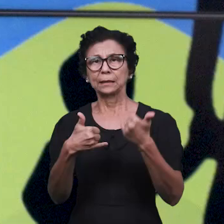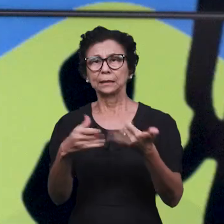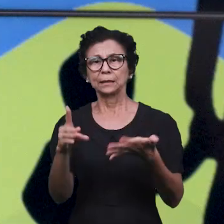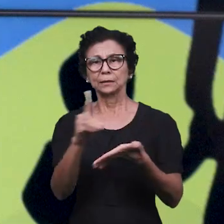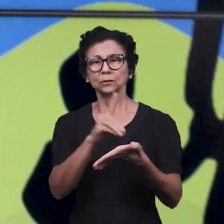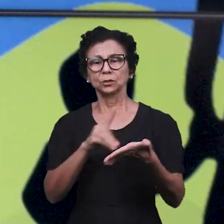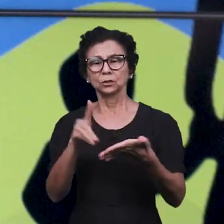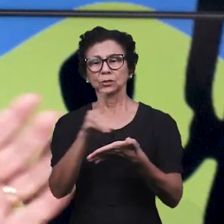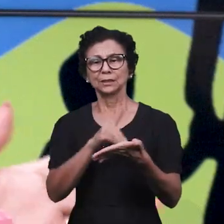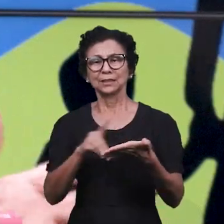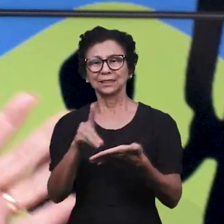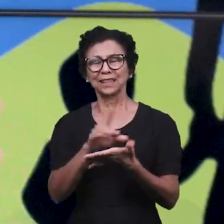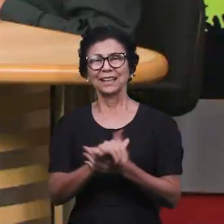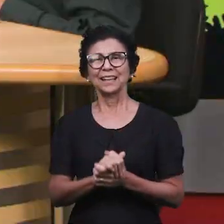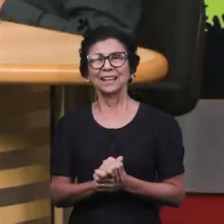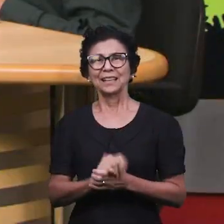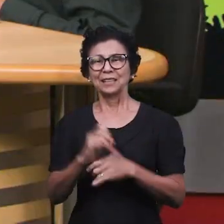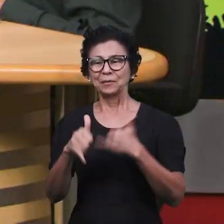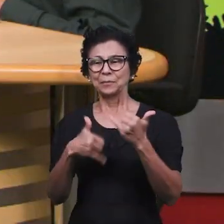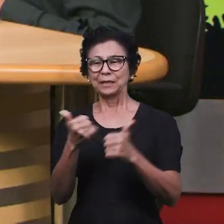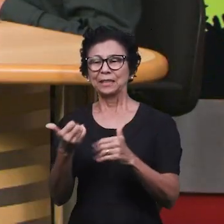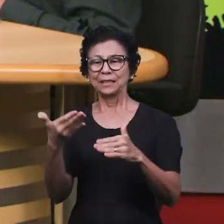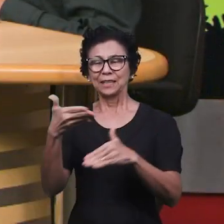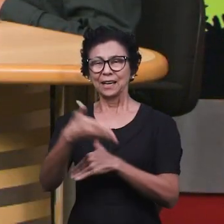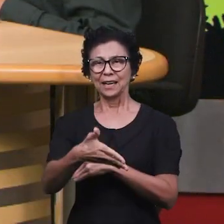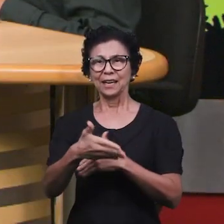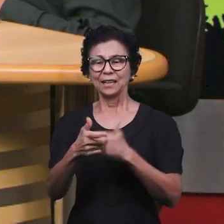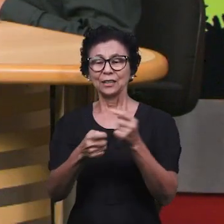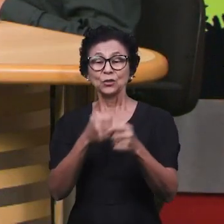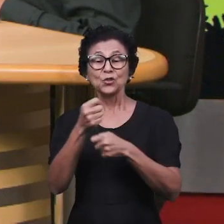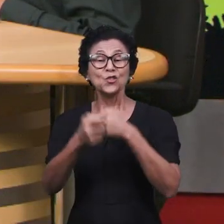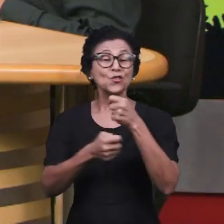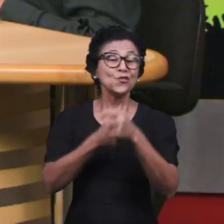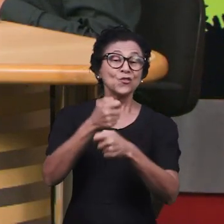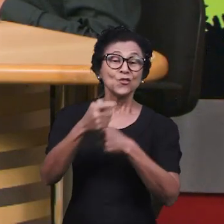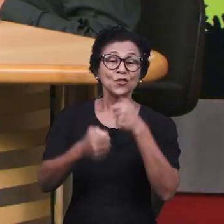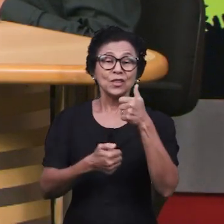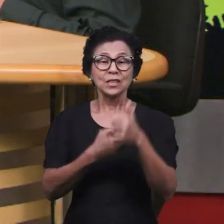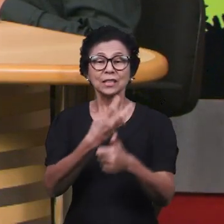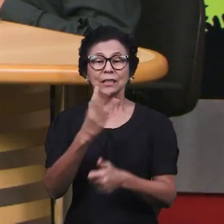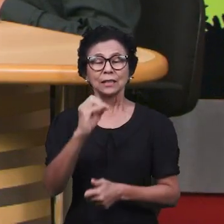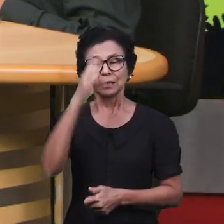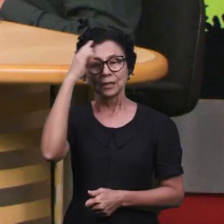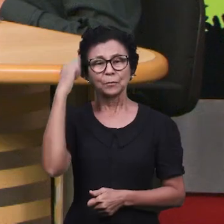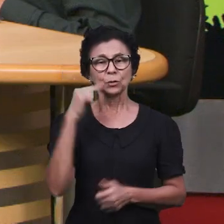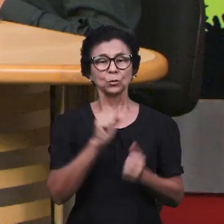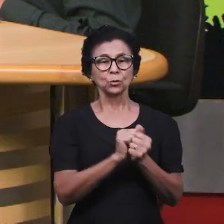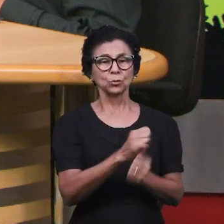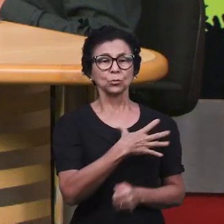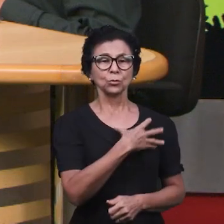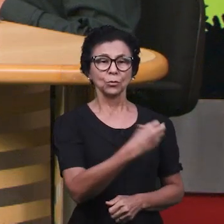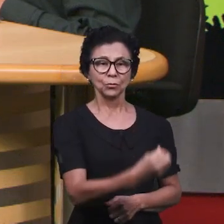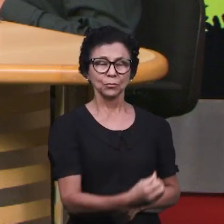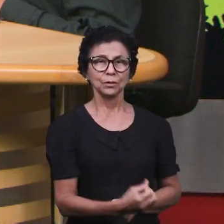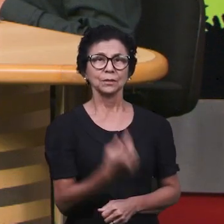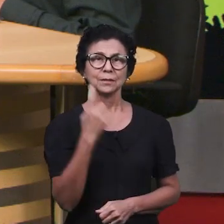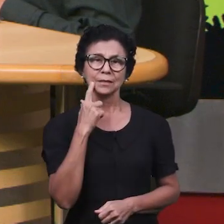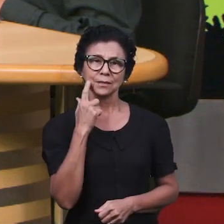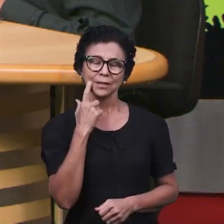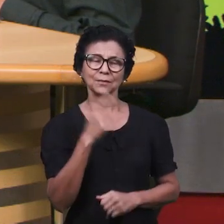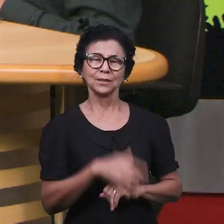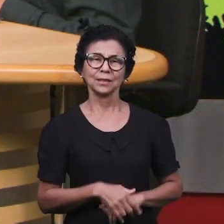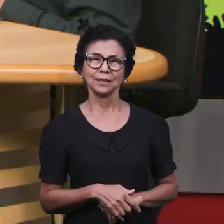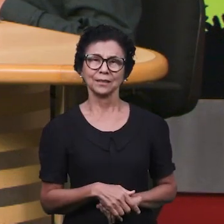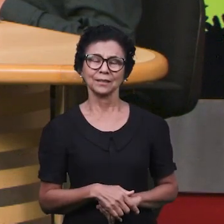digital. Brinca com ele, entra no joguinho dele, fica aqueles 30 minutos com ele. Você vai ver o quanto que vai ser prazeroso,